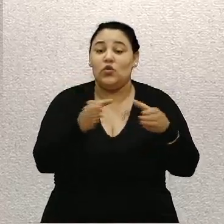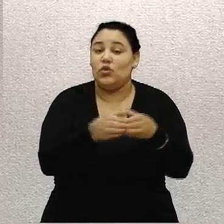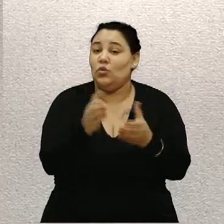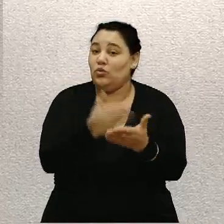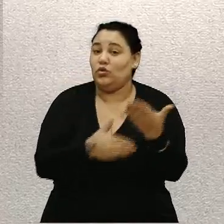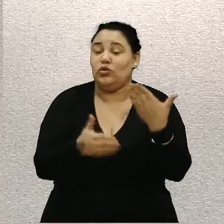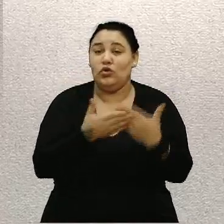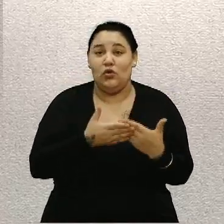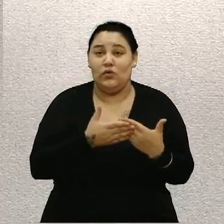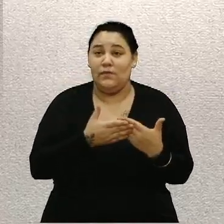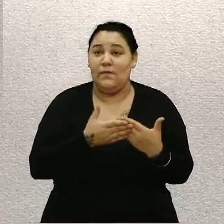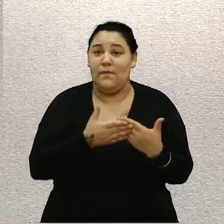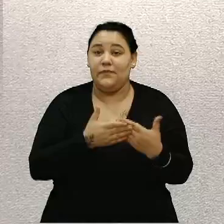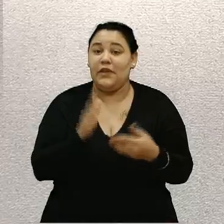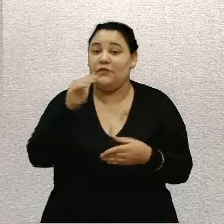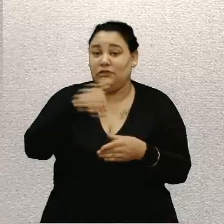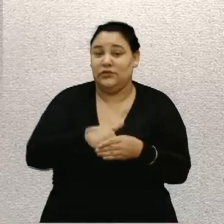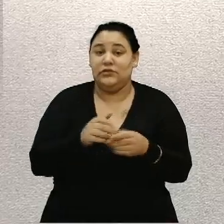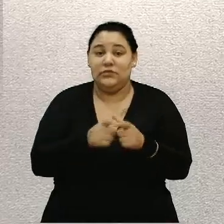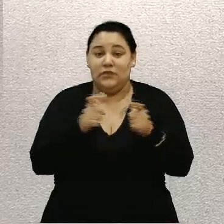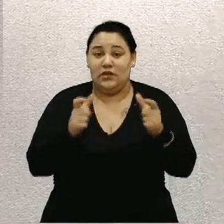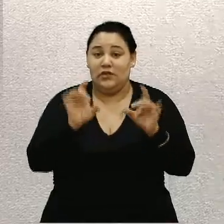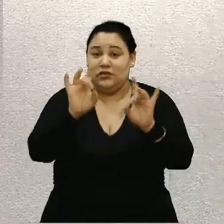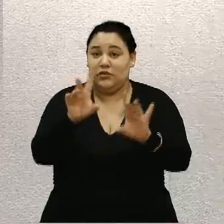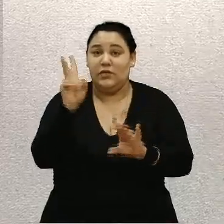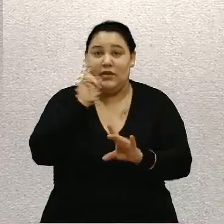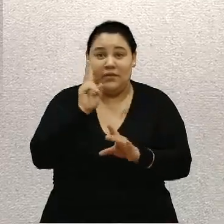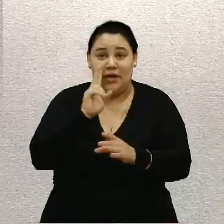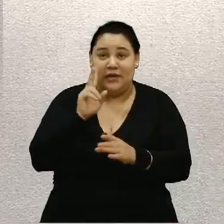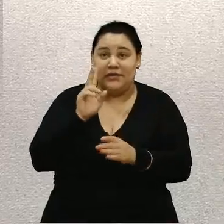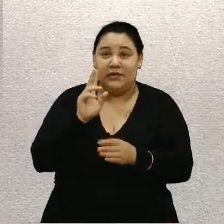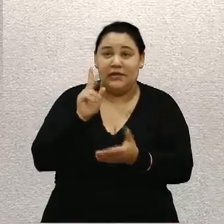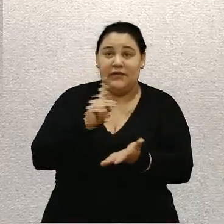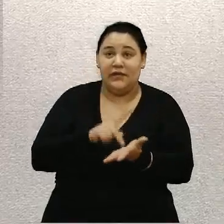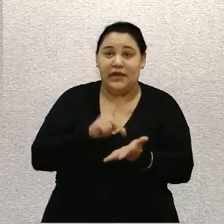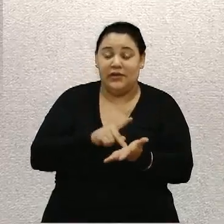e de forma unânime. Então, só para restabelecer a verdade, o